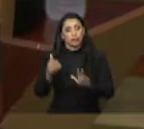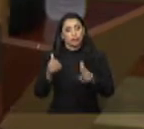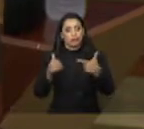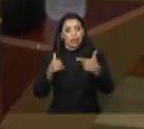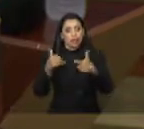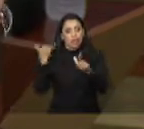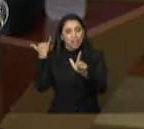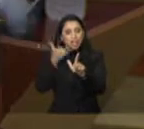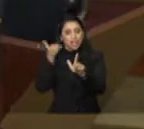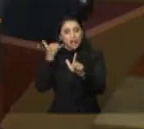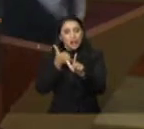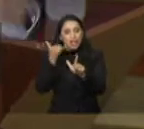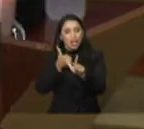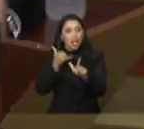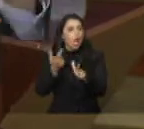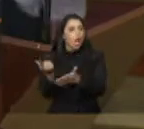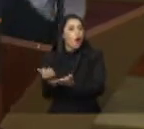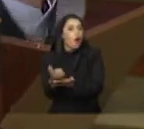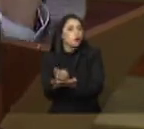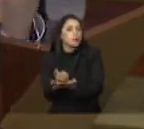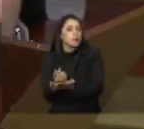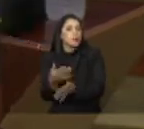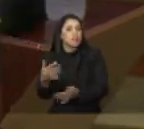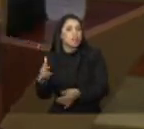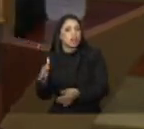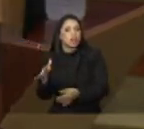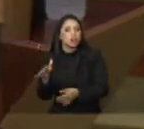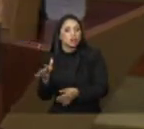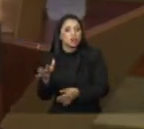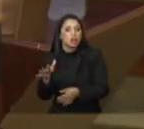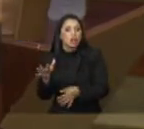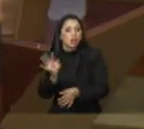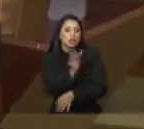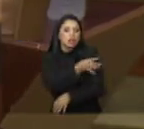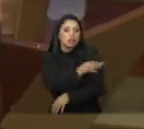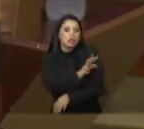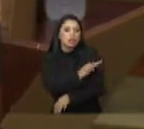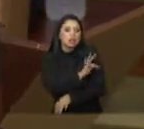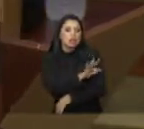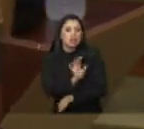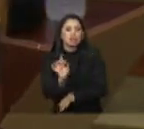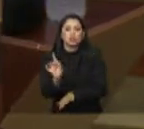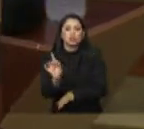como se fosse um técnico